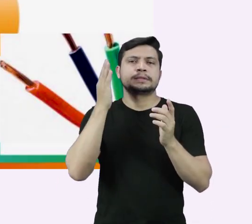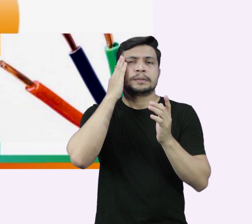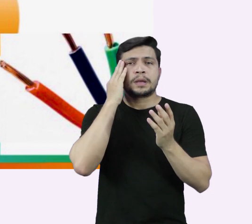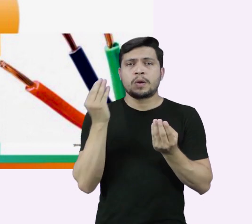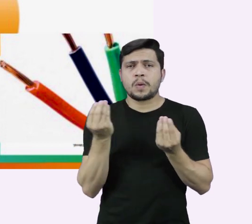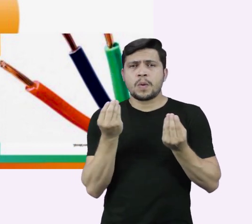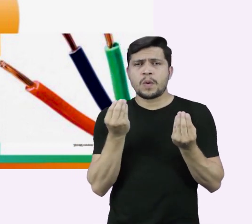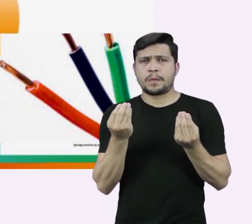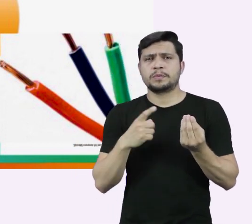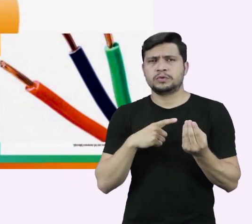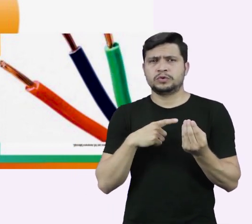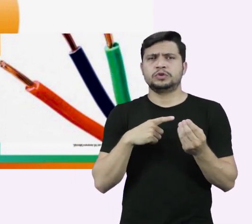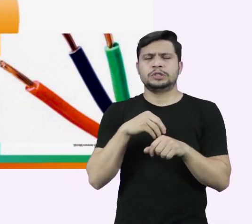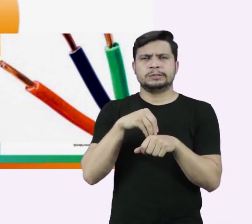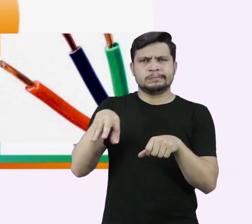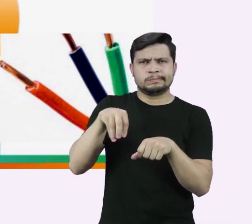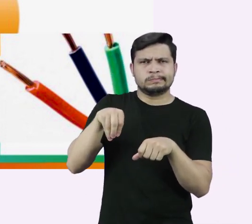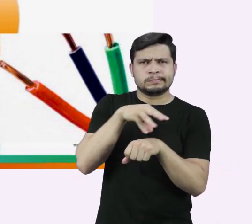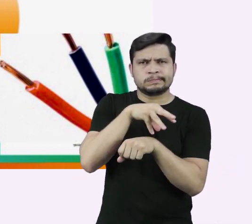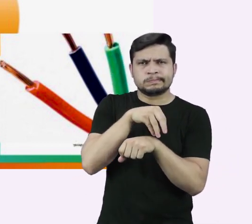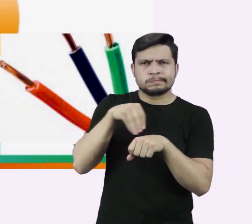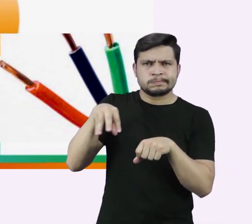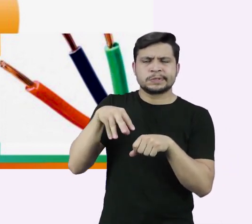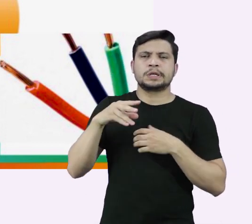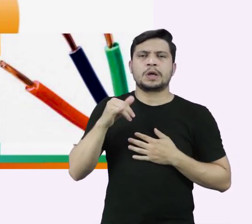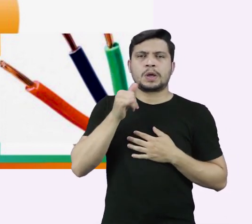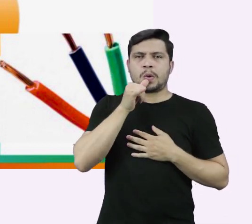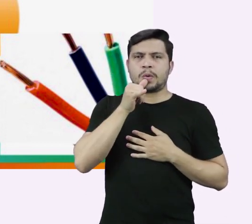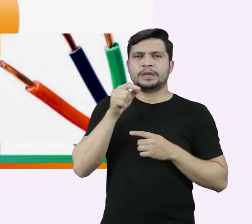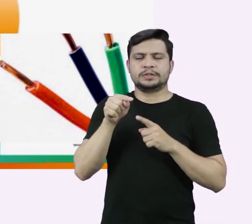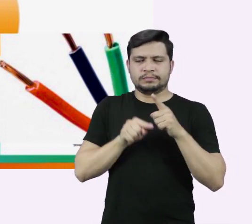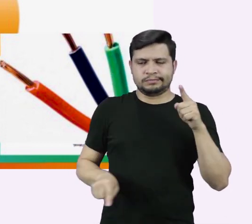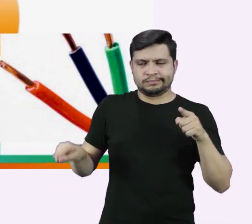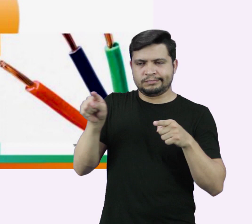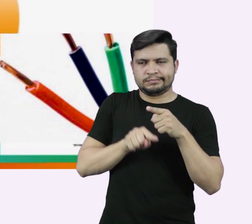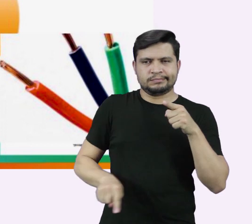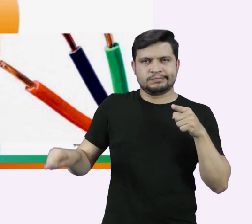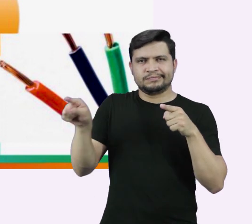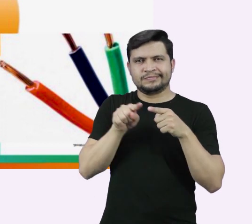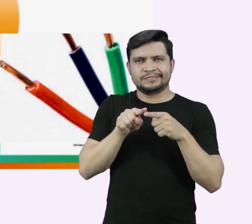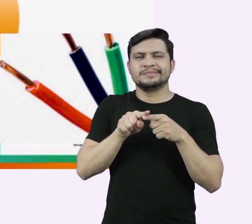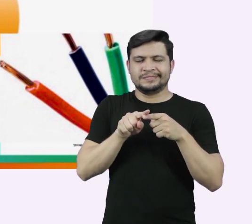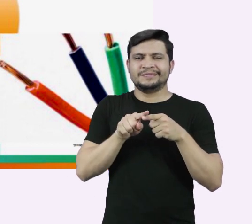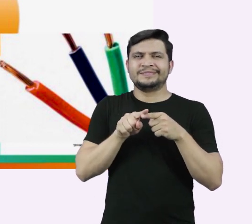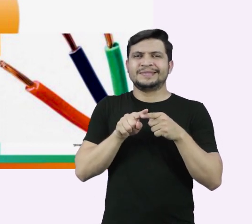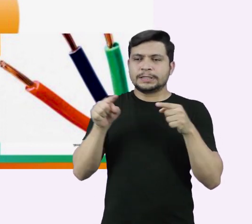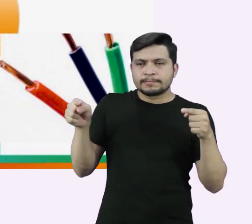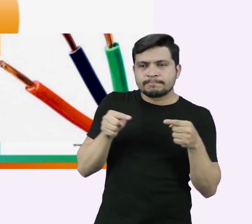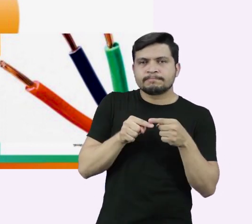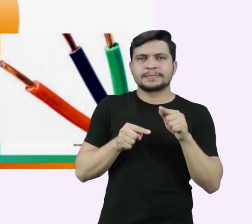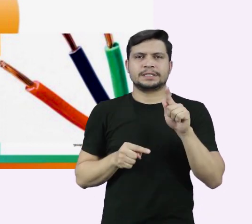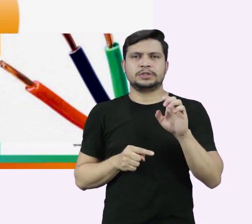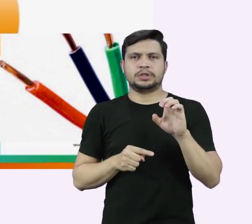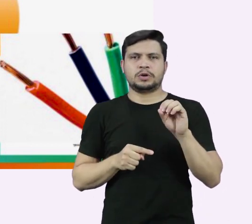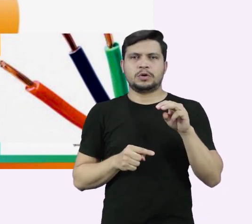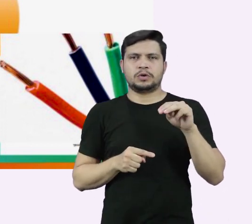corrente elétrica a respeito da geometria, ou seja, das dimensões, no caso, do dispositivo. Então, aqui no caso eu tenho uma figura